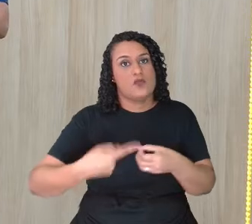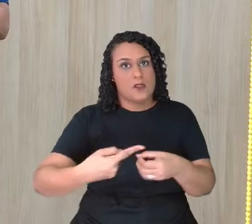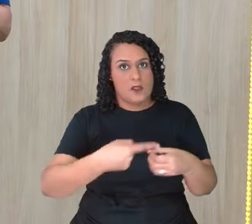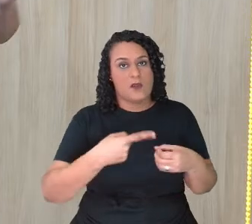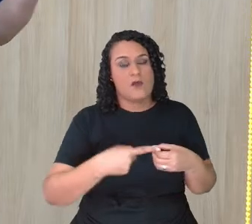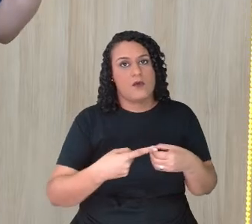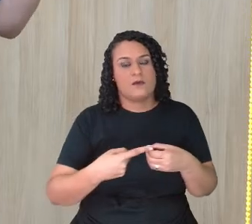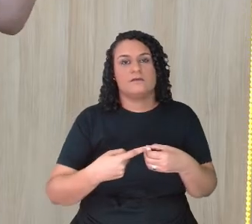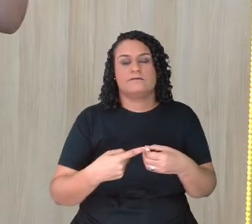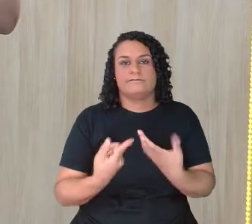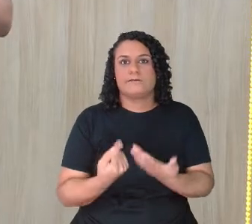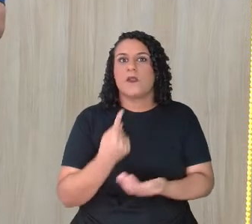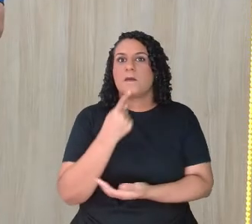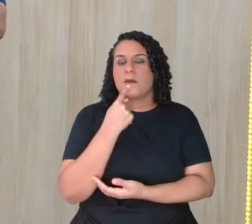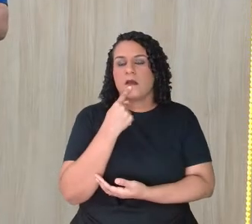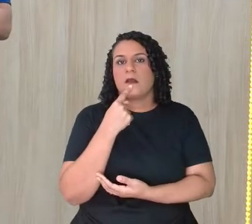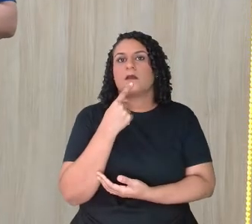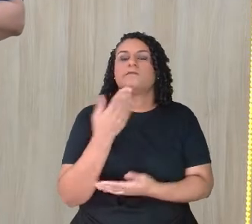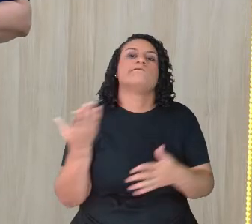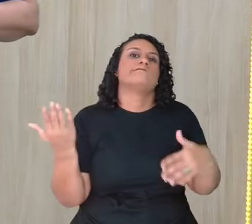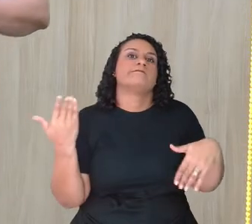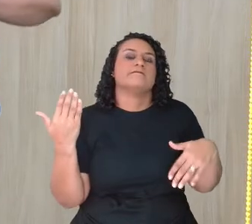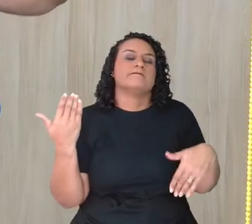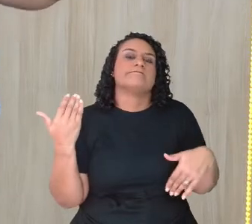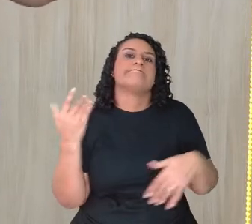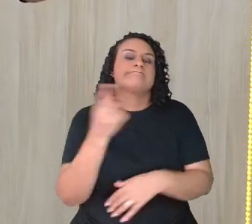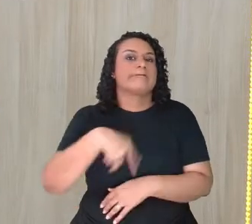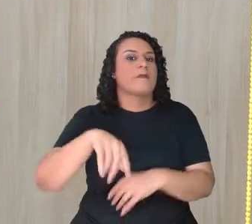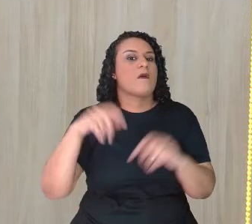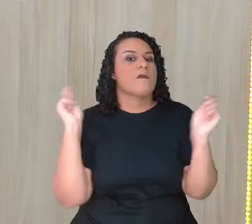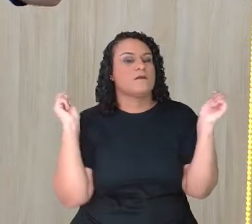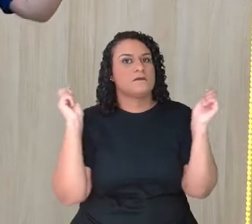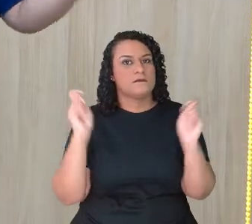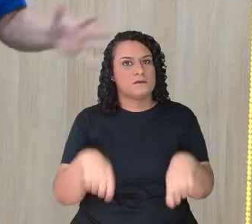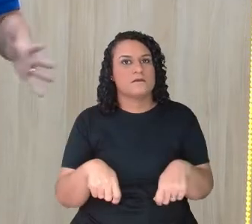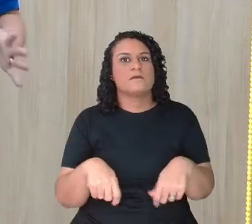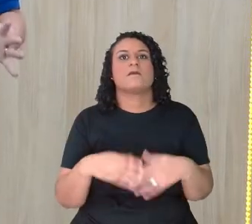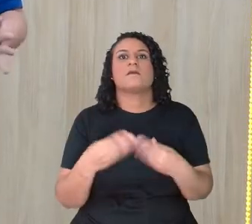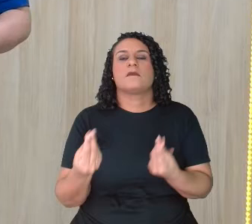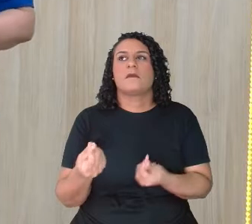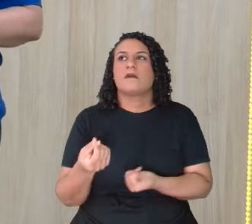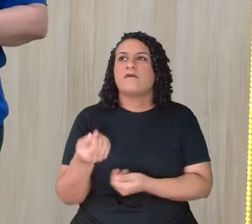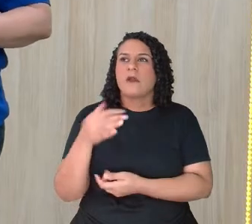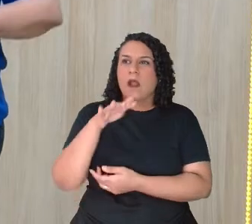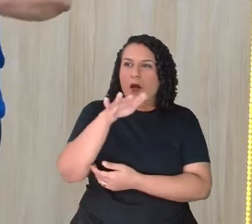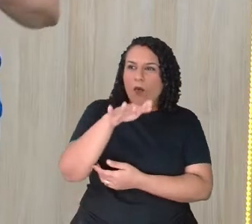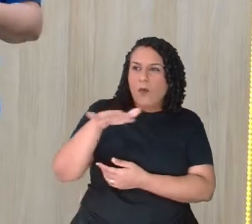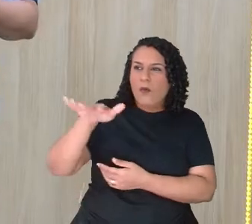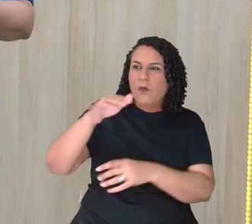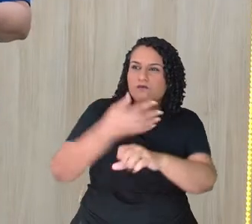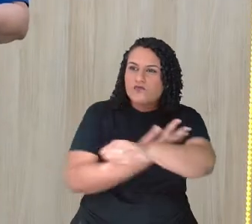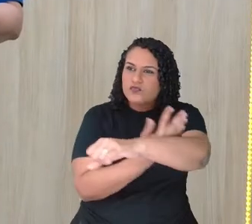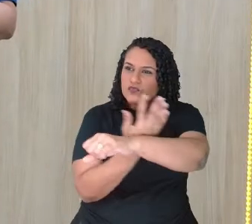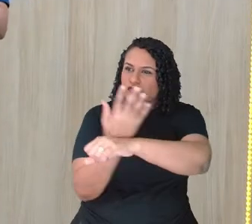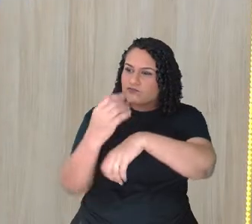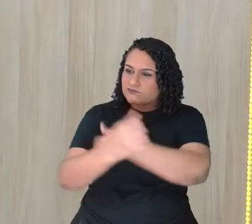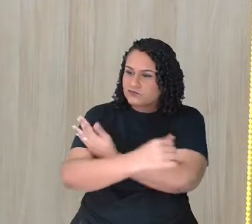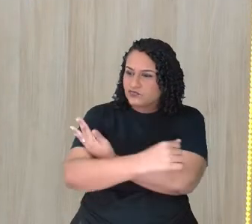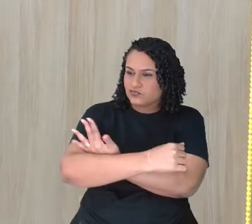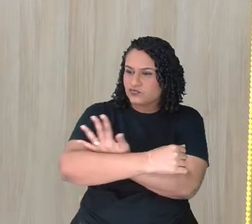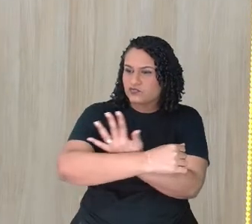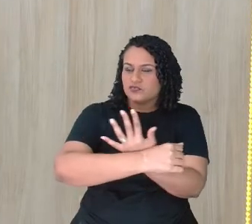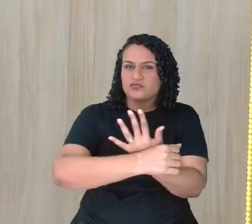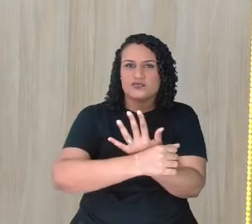é próximo, não é, ao litoral, que você consegue ver a imensidão do verde, né, uma alegria, né, no